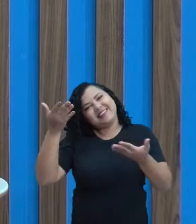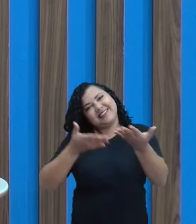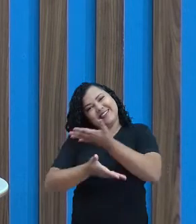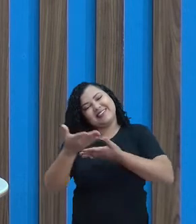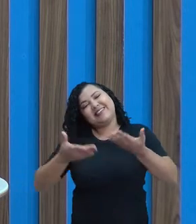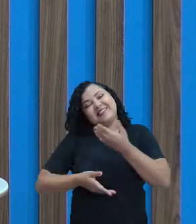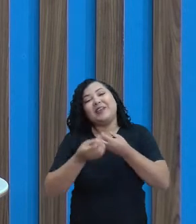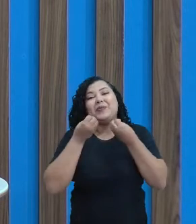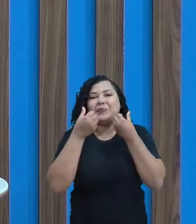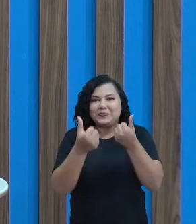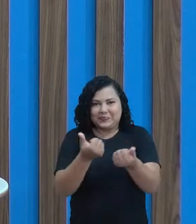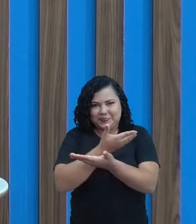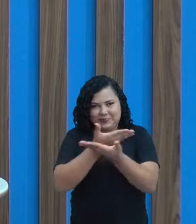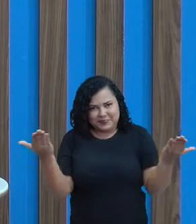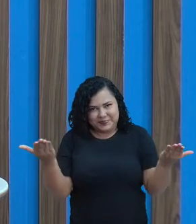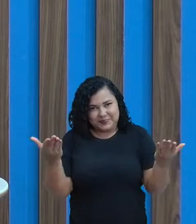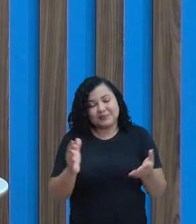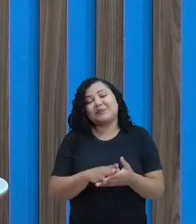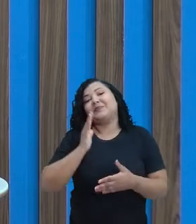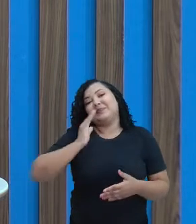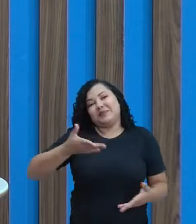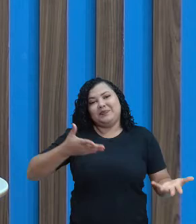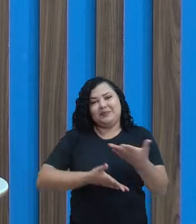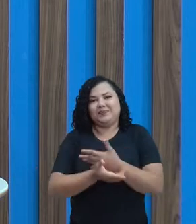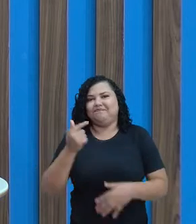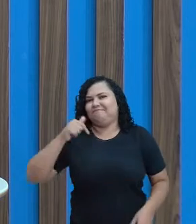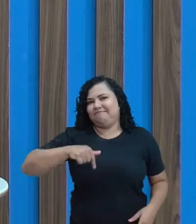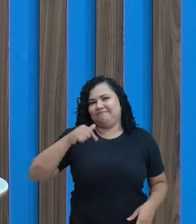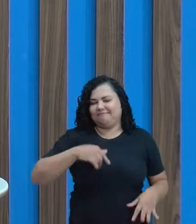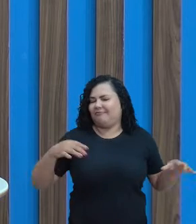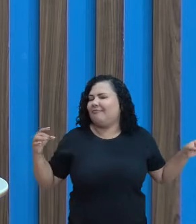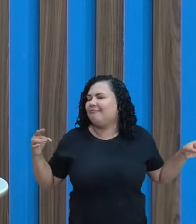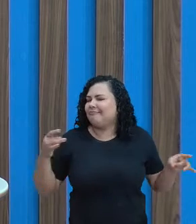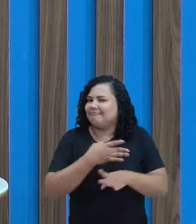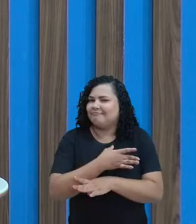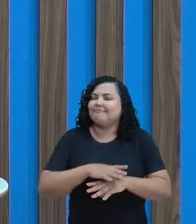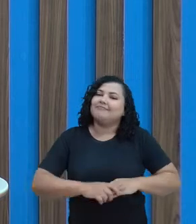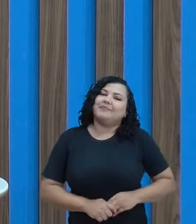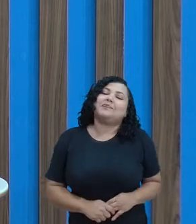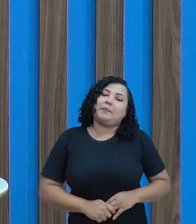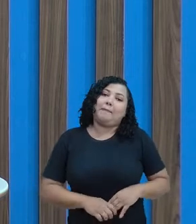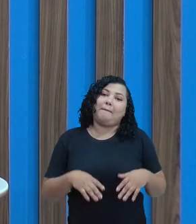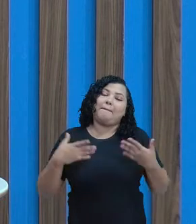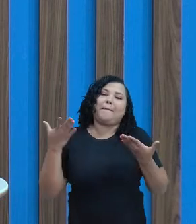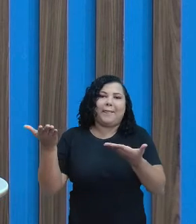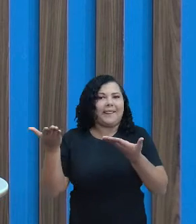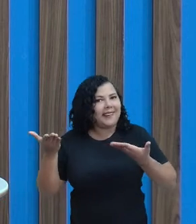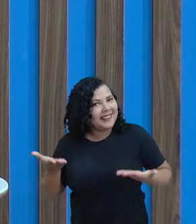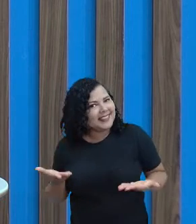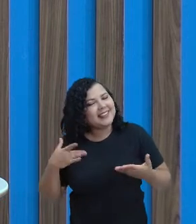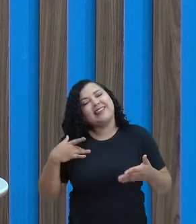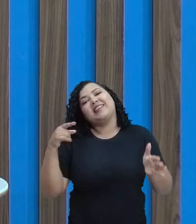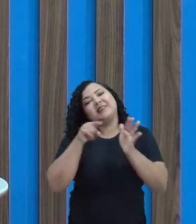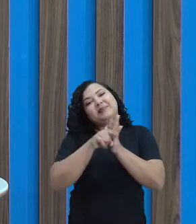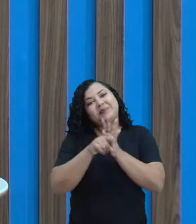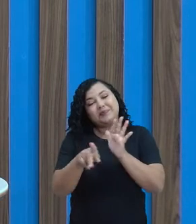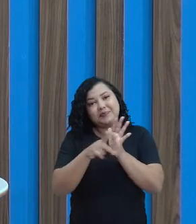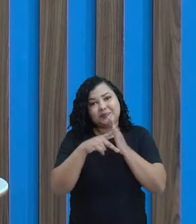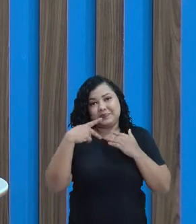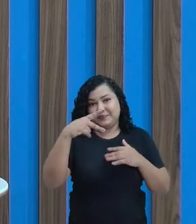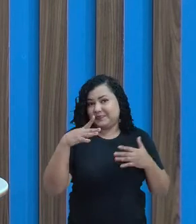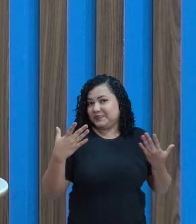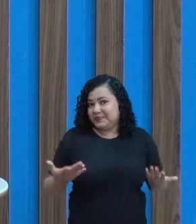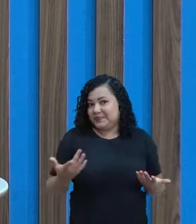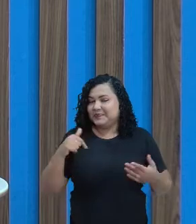Olá, gente, tudo bem com vocês? Eu já estou aqui, ó, prontinha, preparada para receber as perguntas de vocês ao